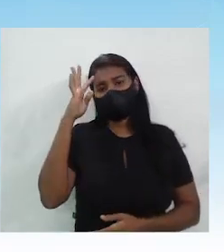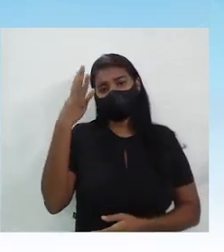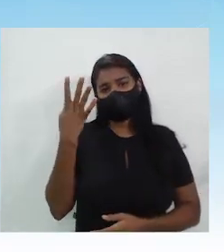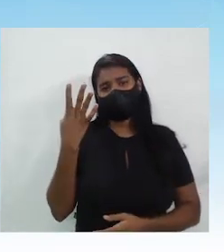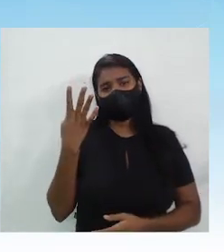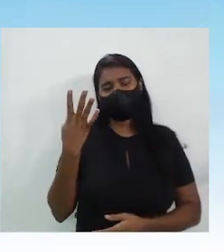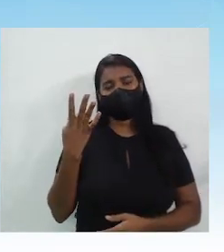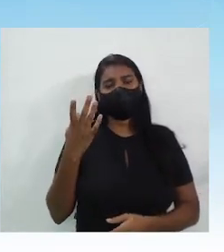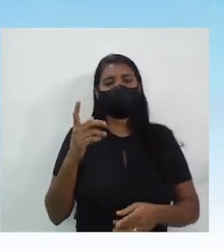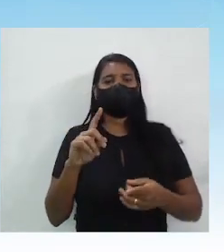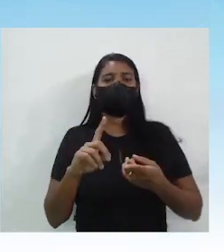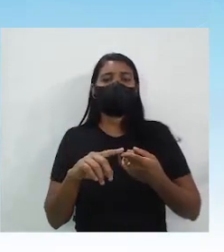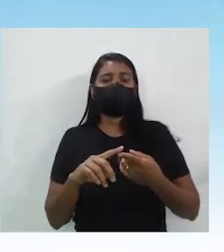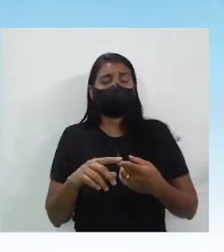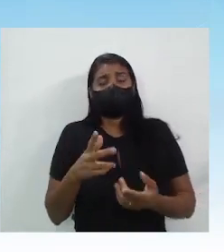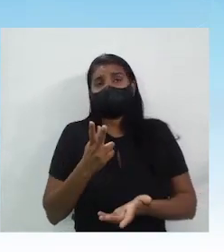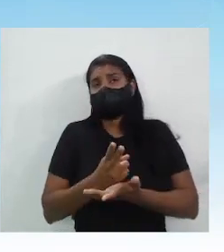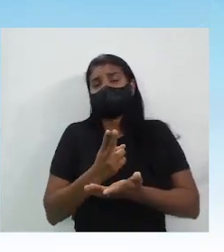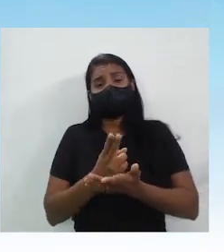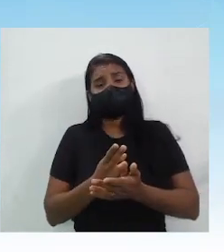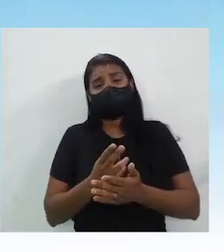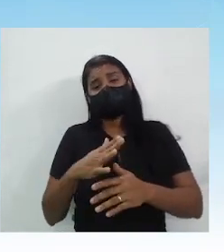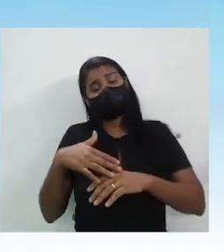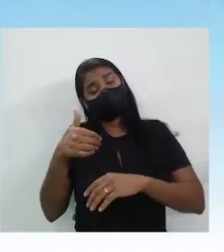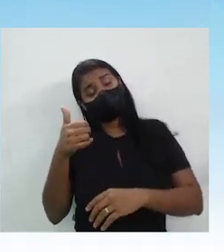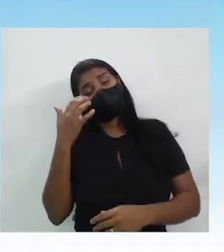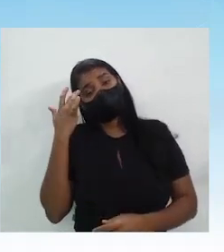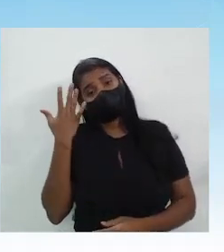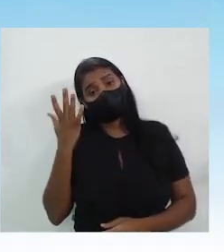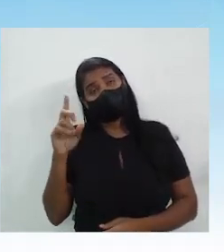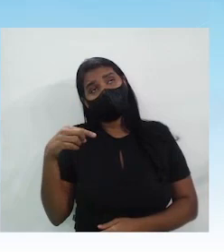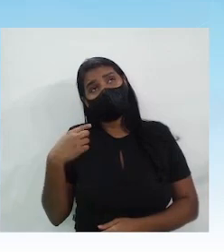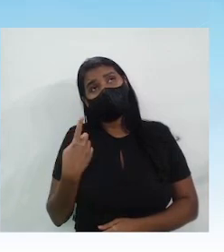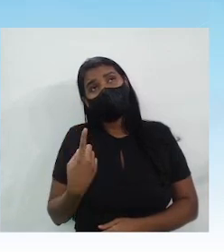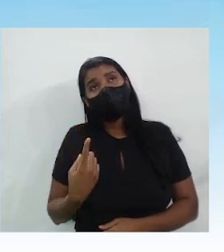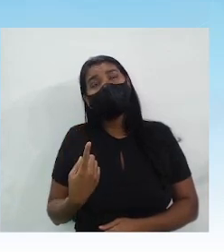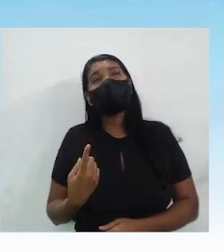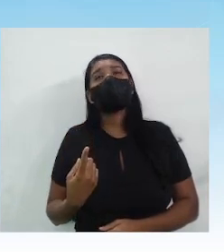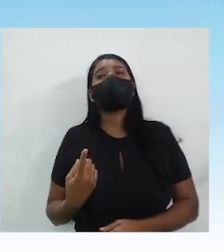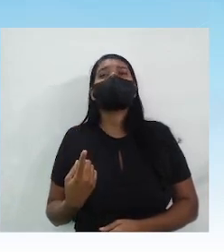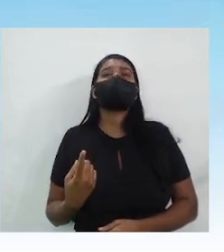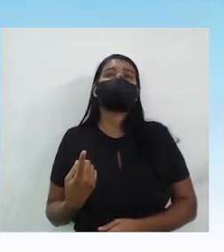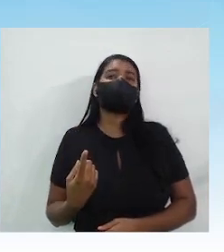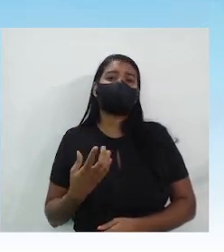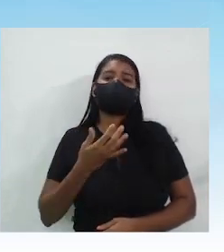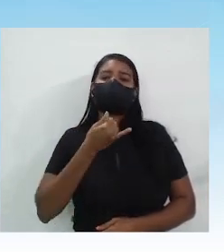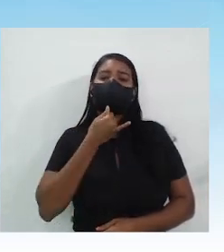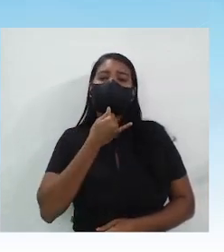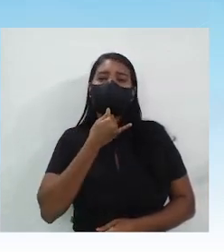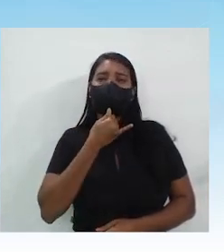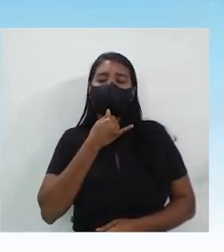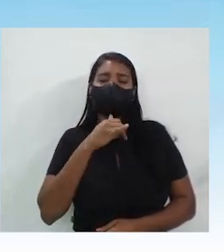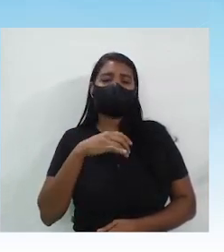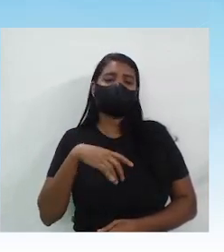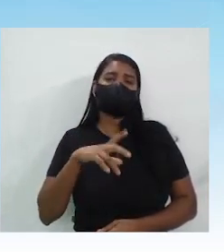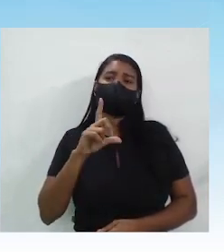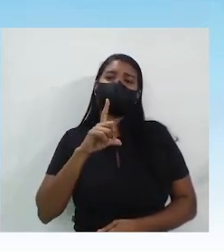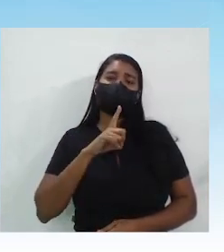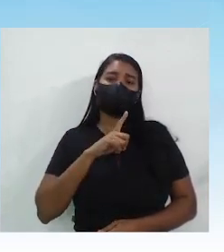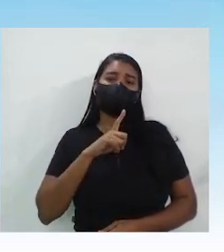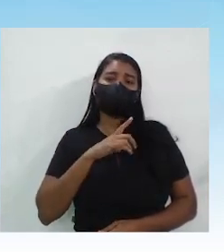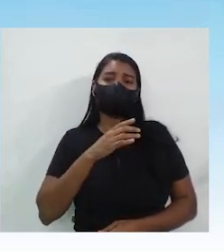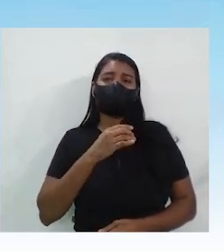as decisões que são tomadas nem sempre vão ser as melhores. Depois dos dois bons exemplos que